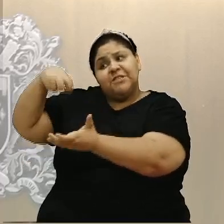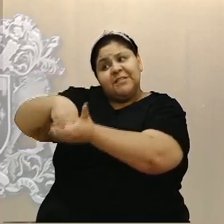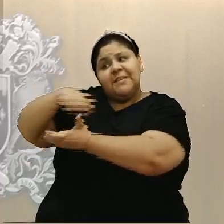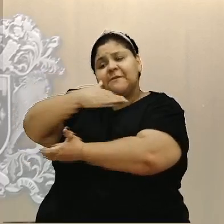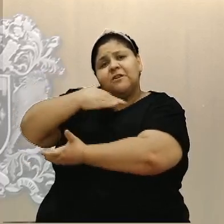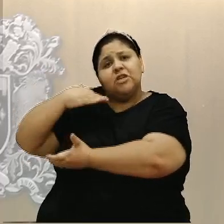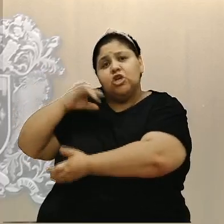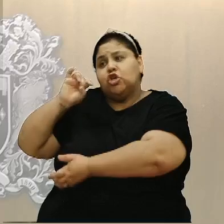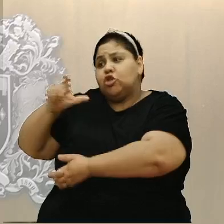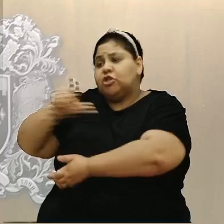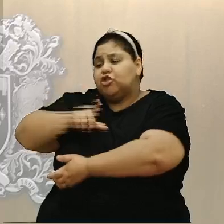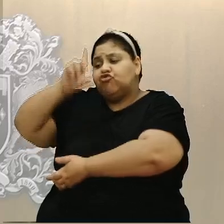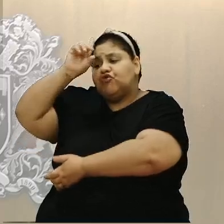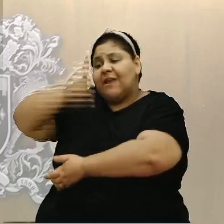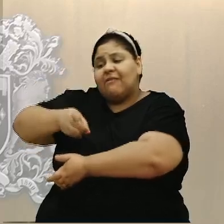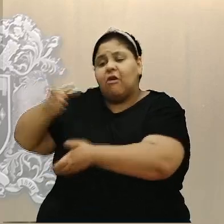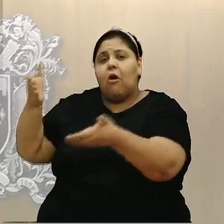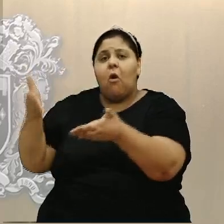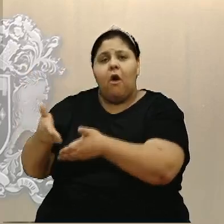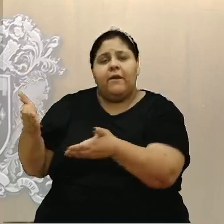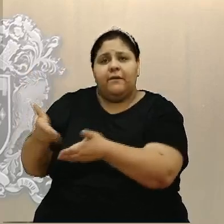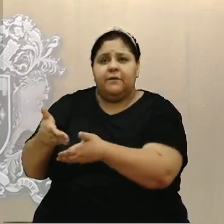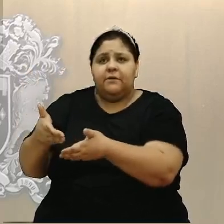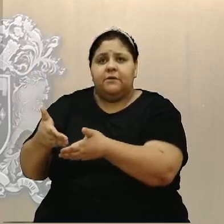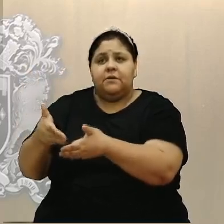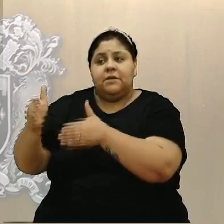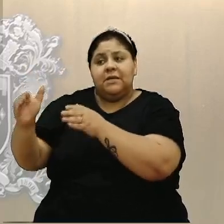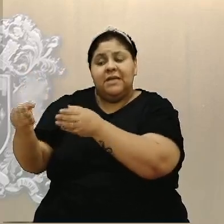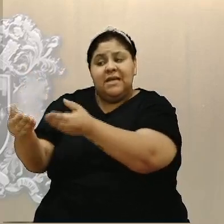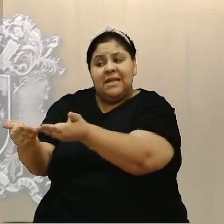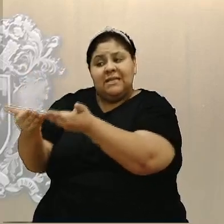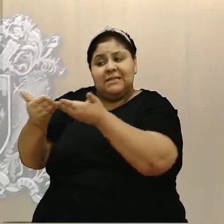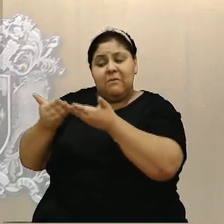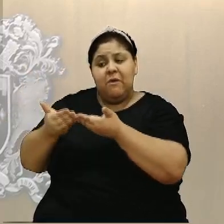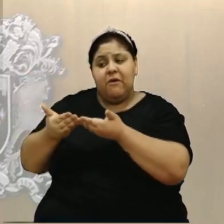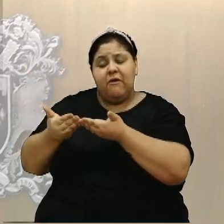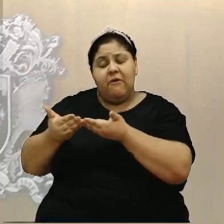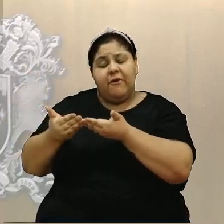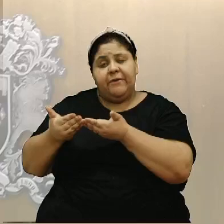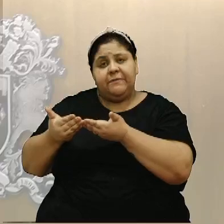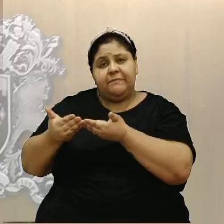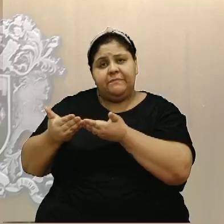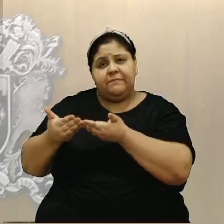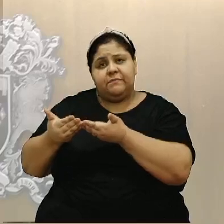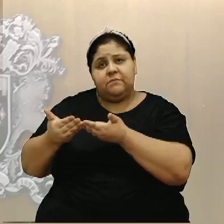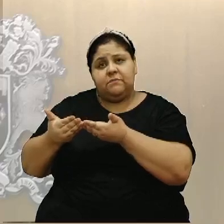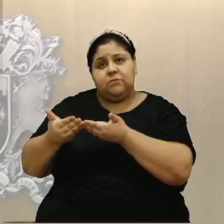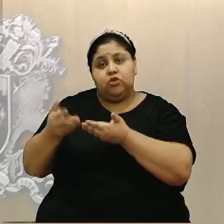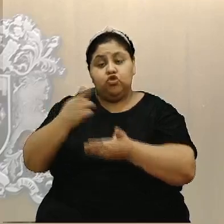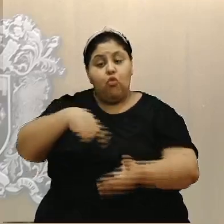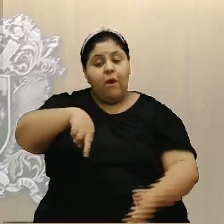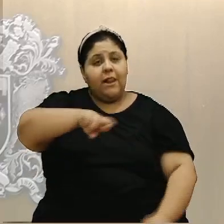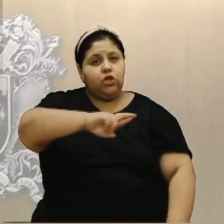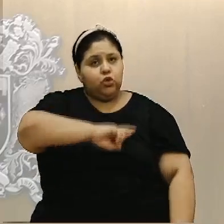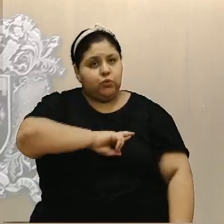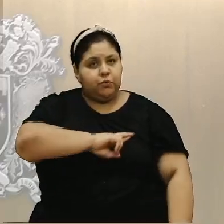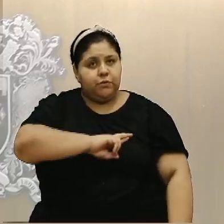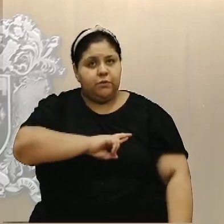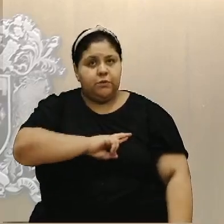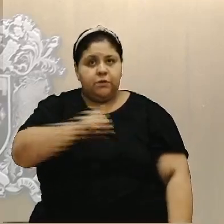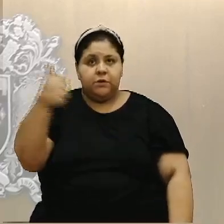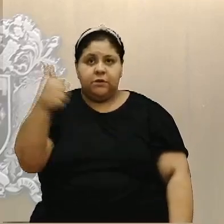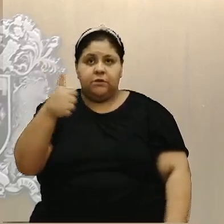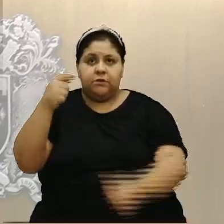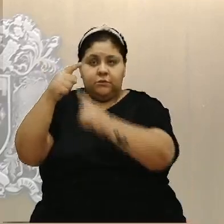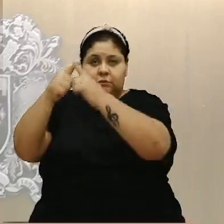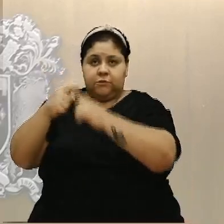só tinha o direito agora de receber a visita de um religioso. E a primeira vez